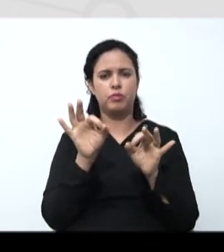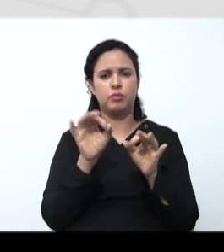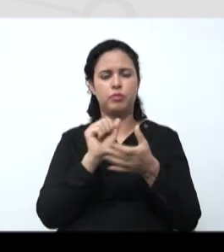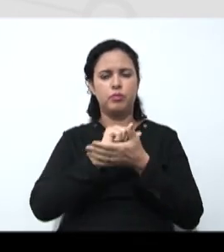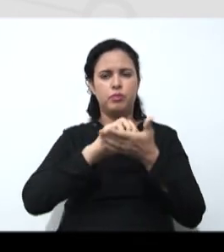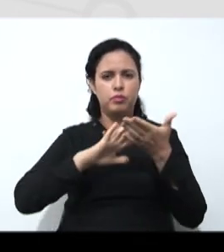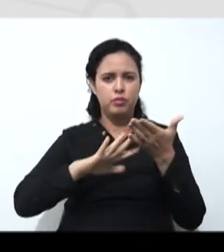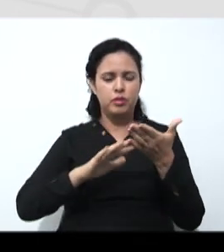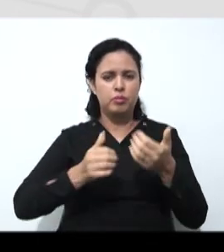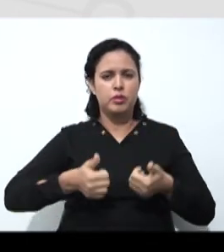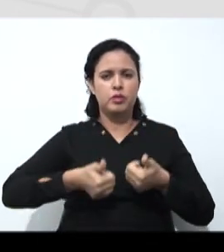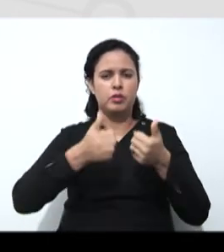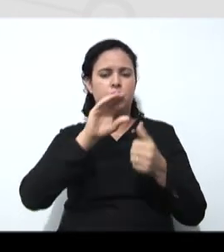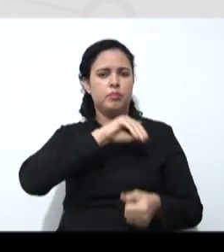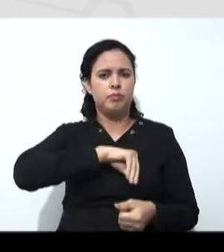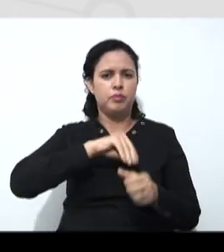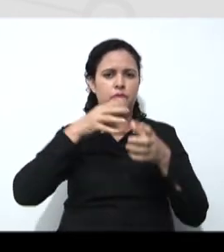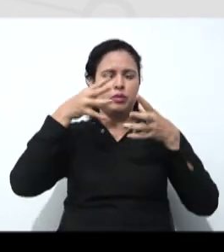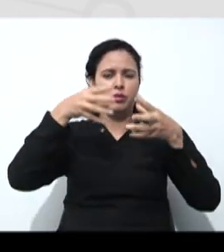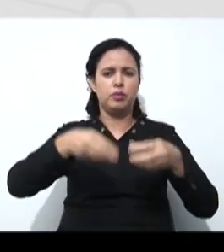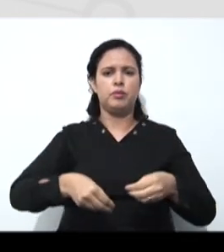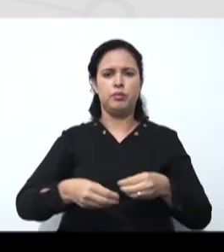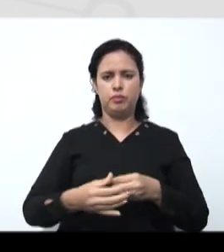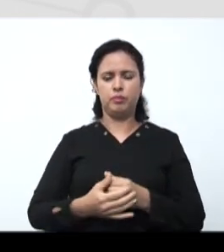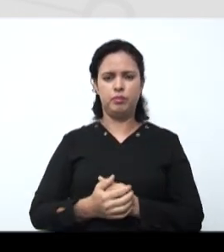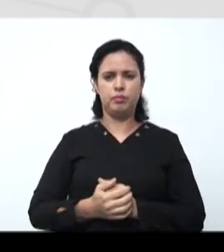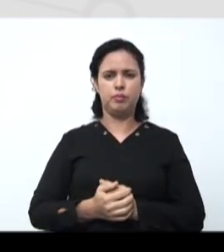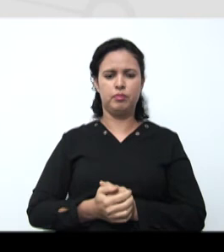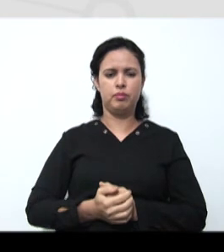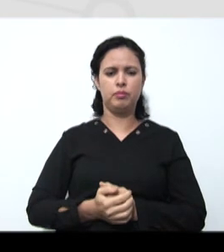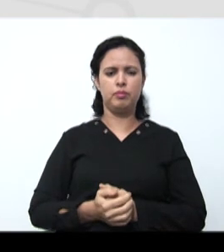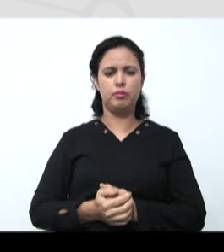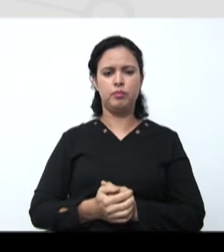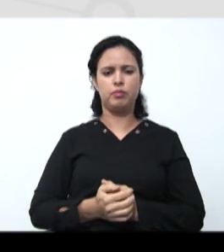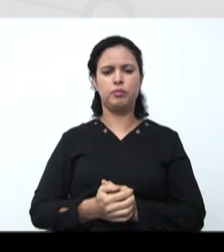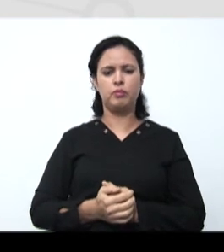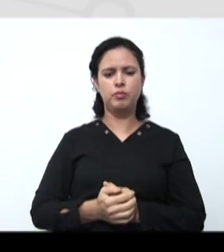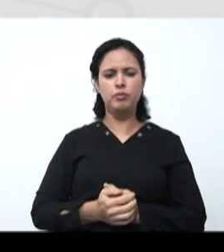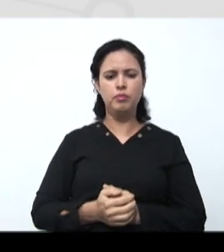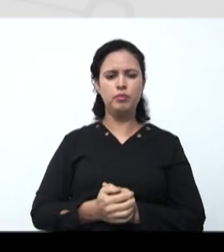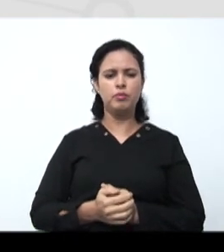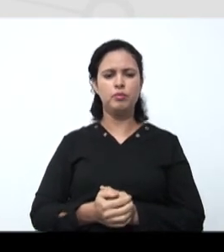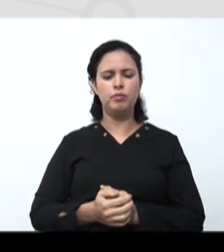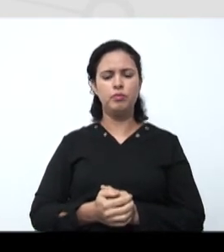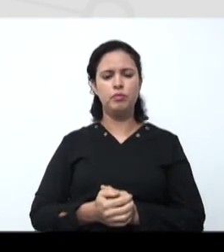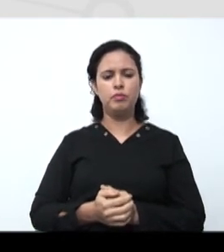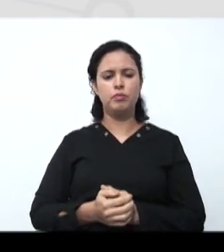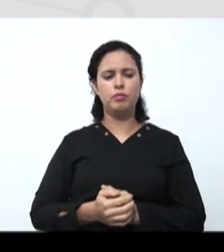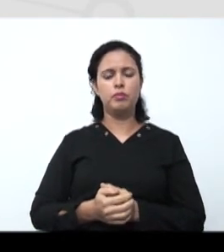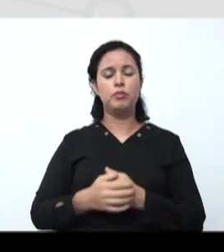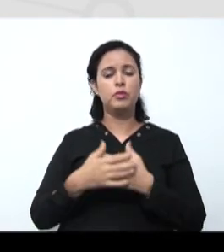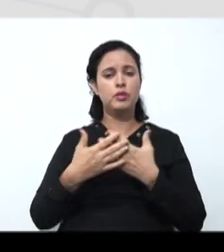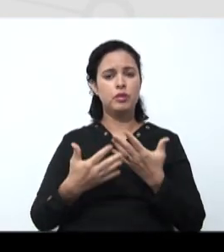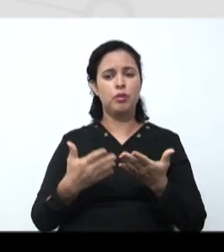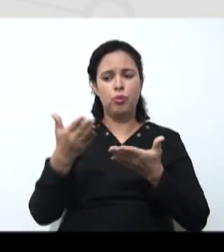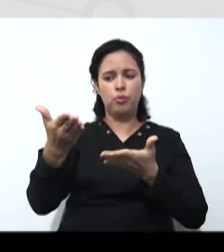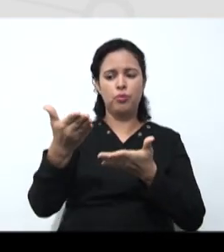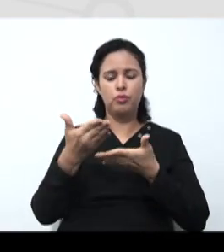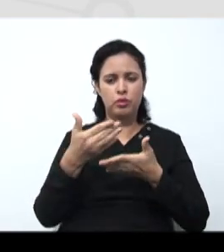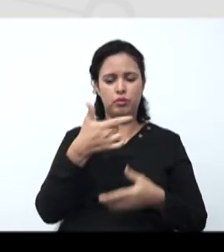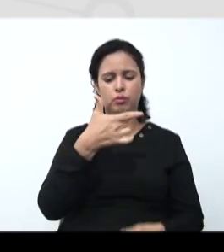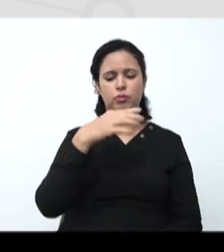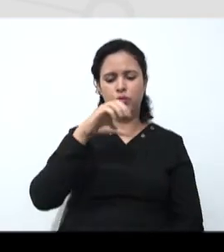a renda de todos. Então, A gente vê aqui que foram convidadas